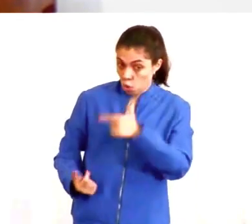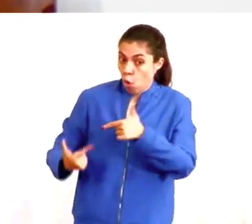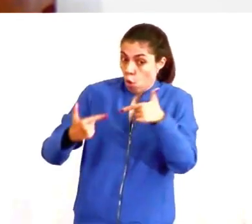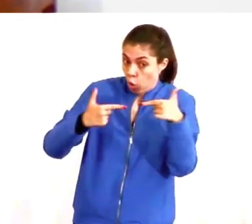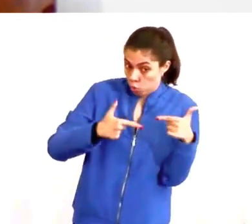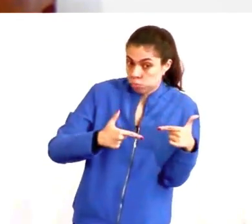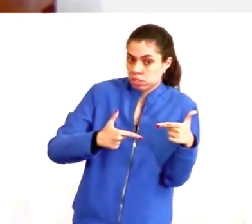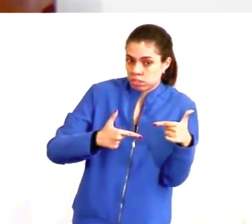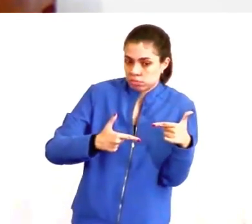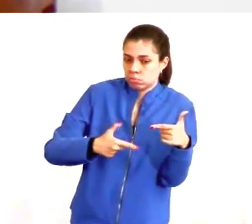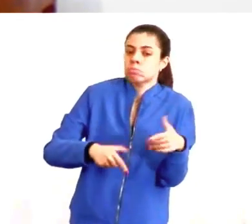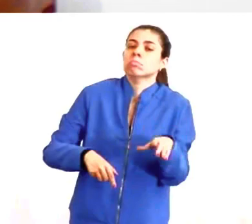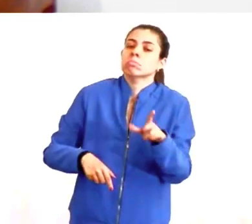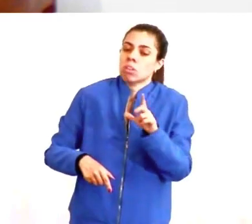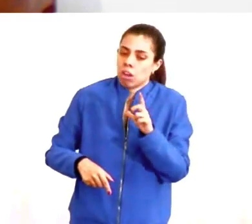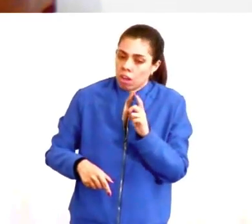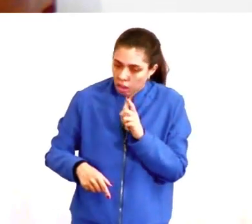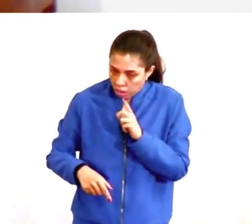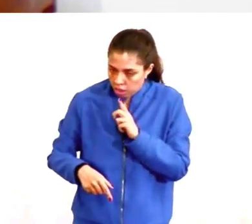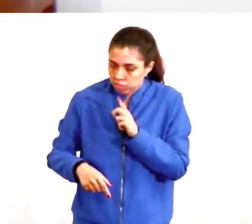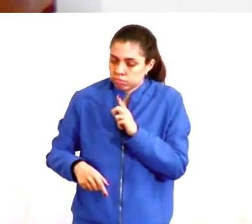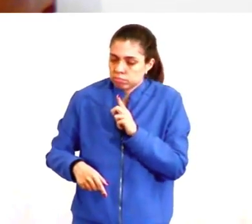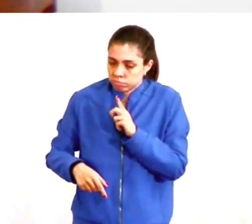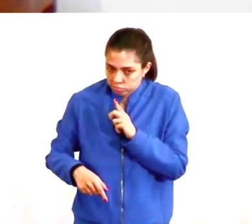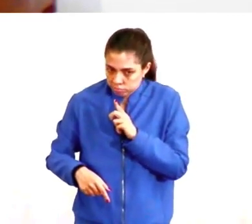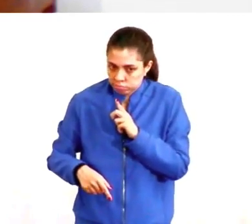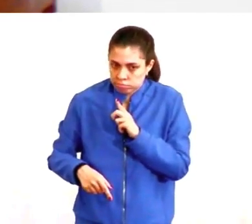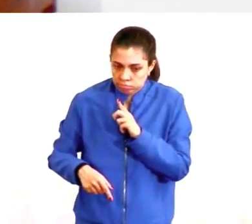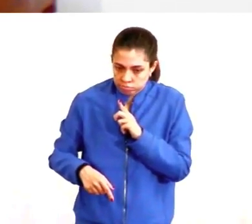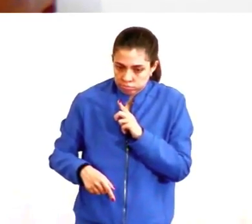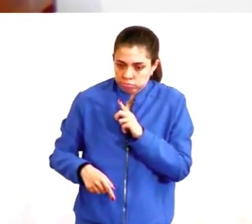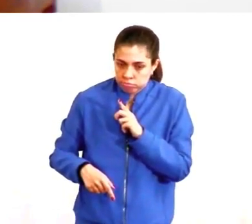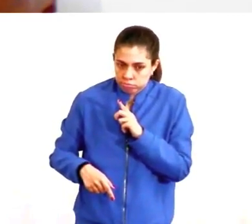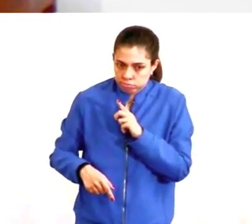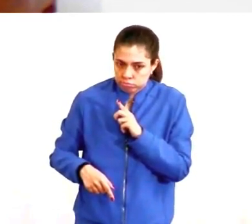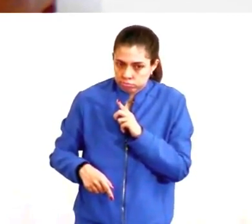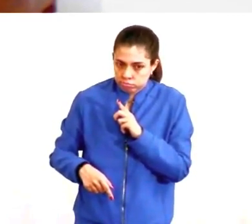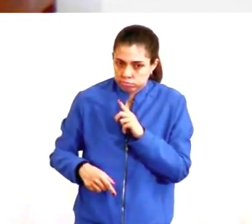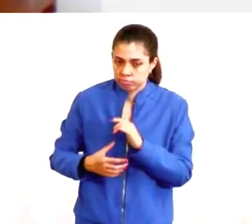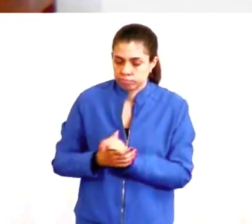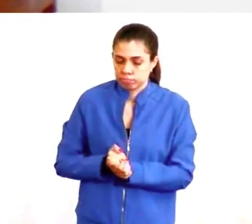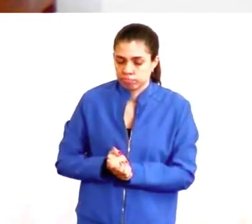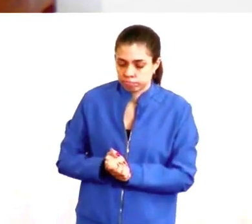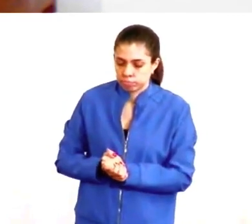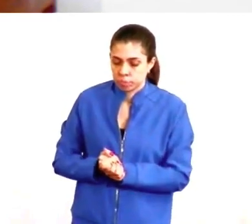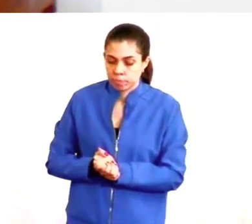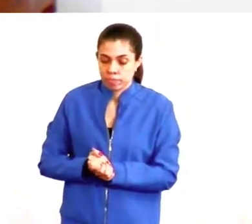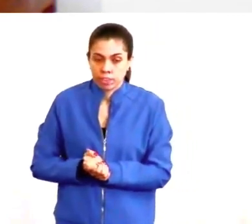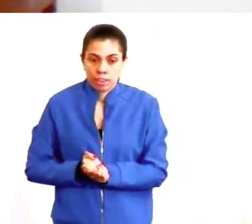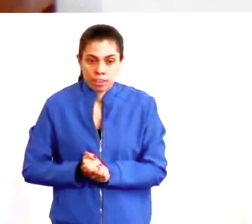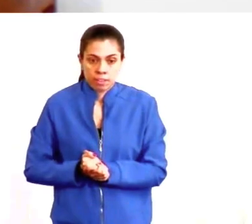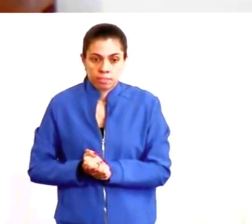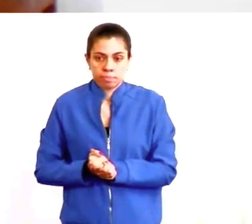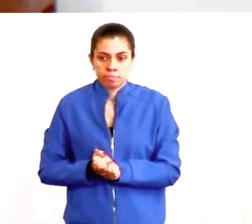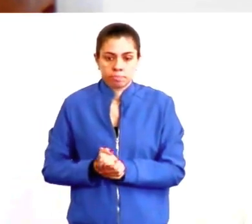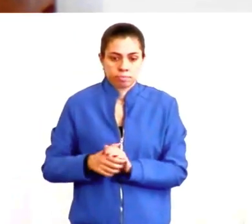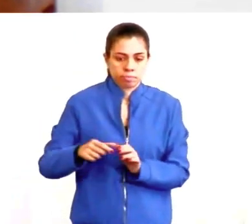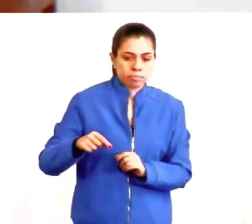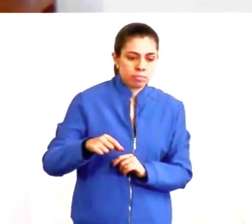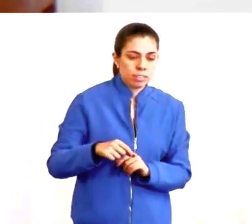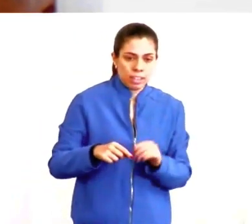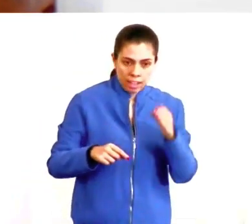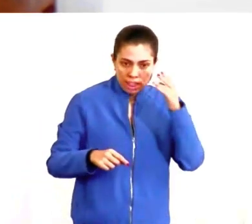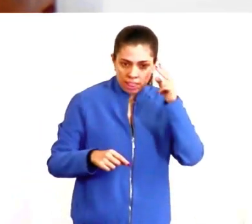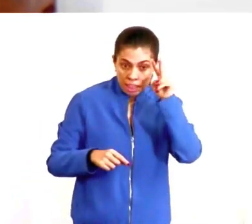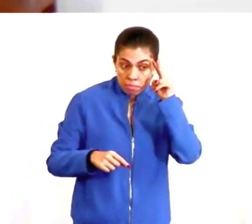internas e externas, contrárias a isso. As externas são todos aqueles subornados como os